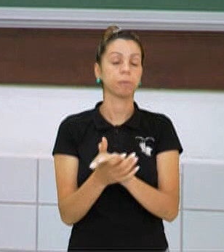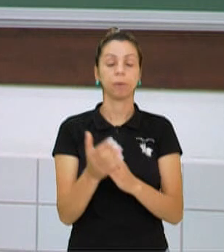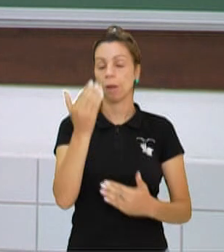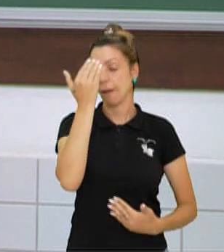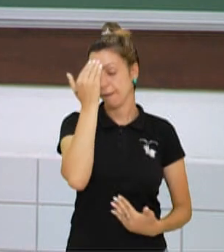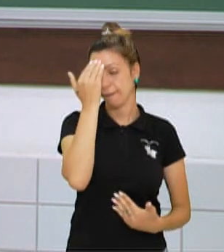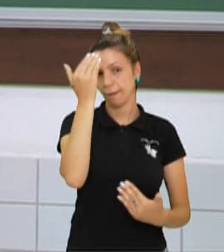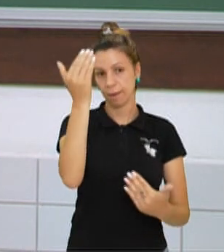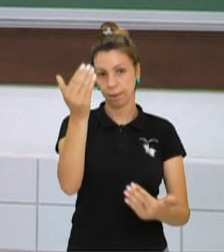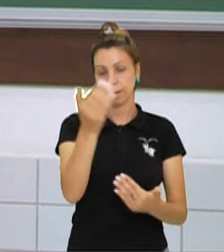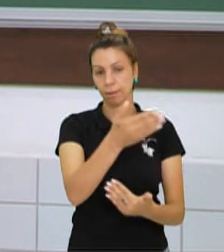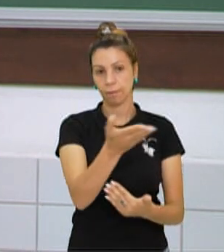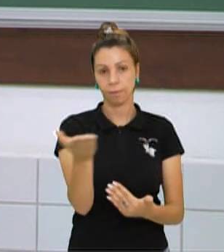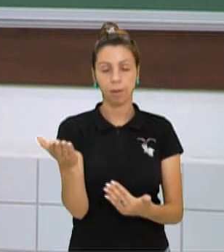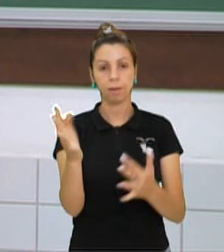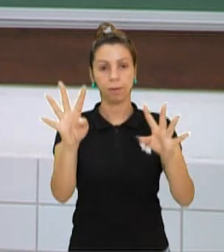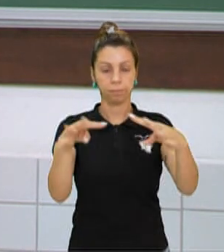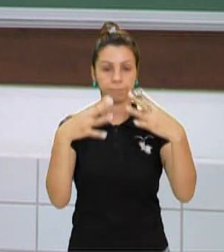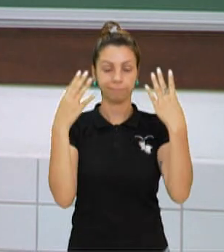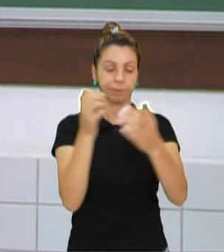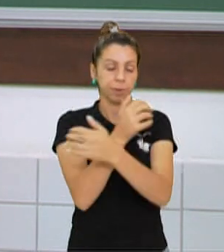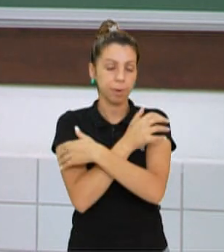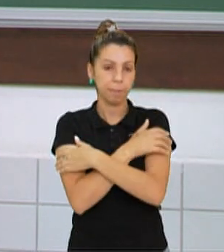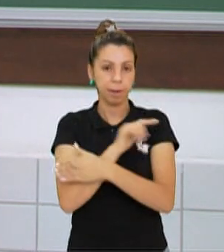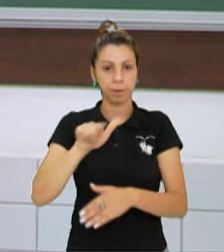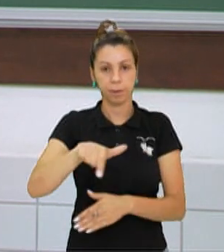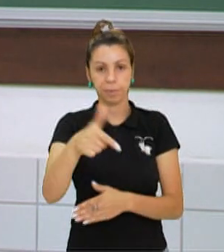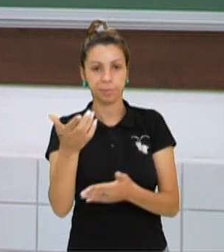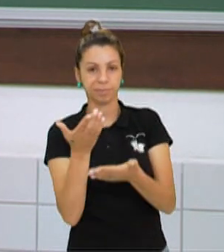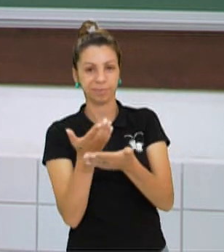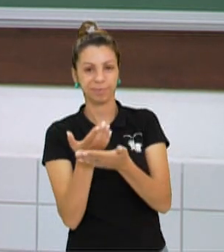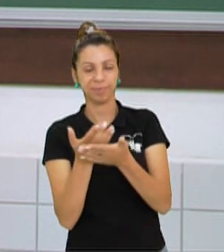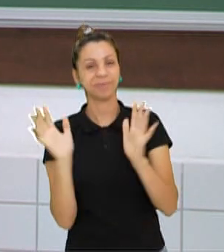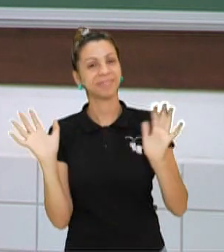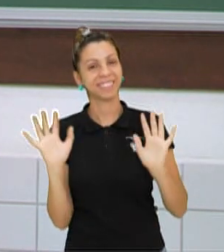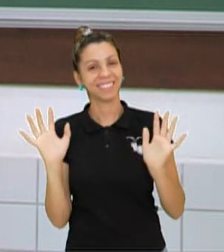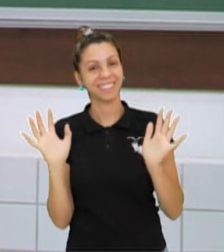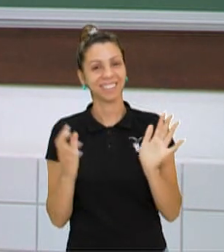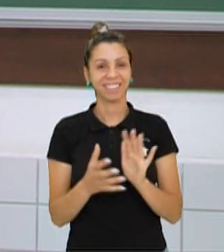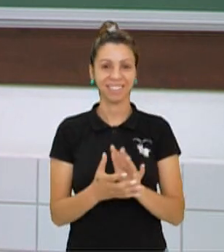Agradeço mais uma vez a atenção de vocês, um abraço e até a próxima.